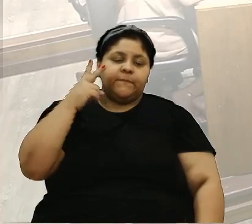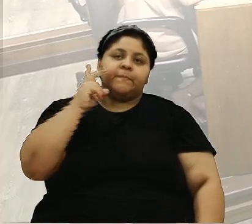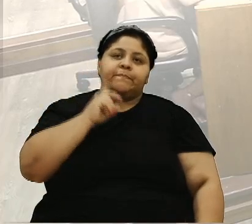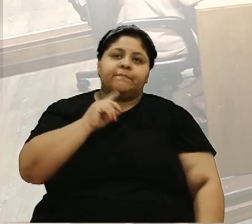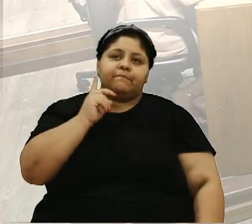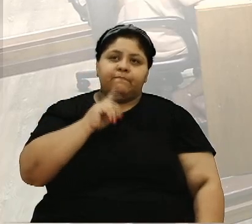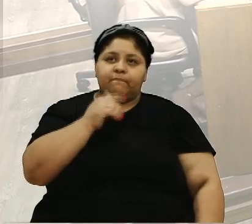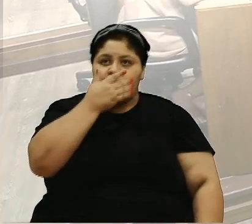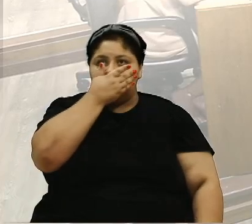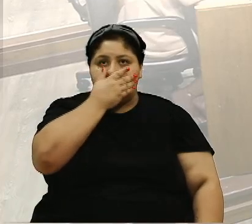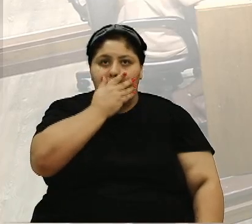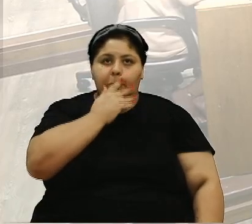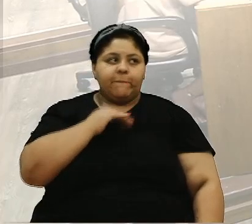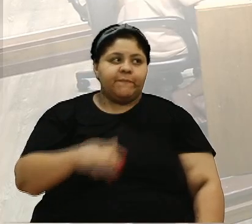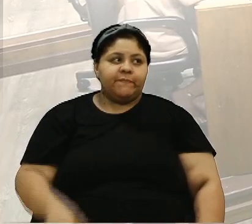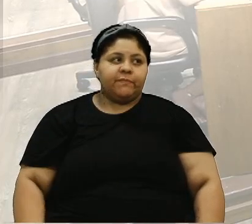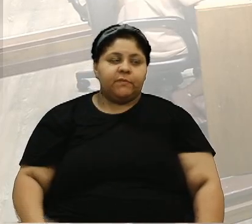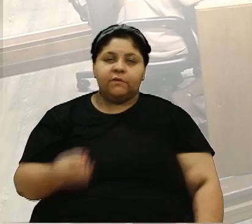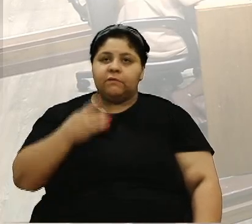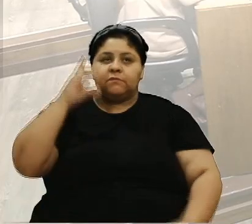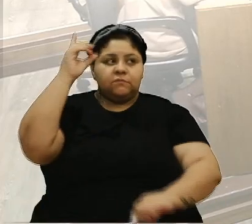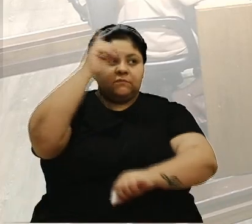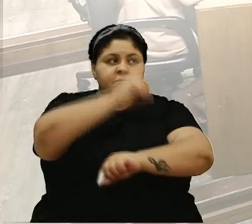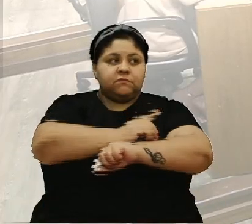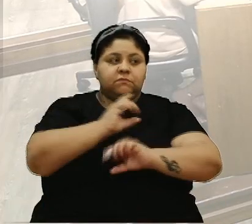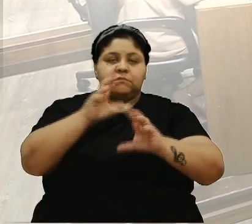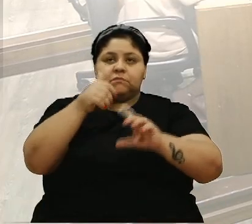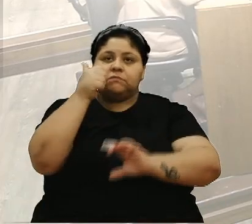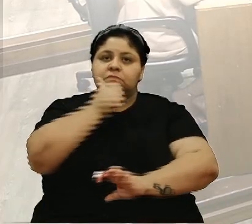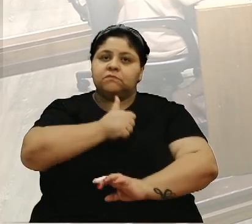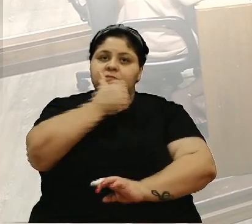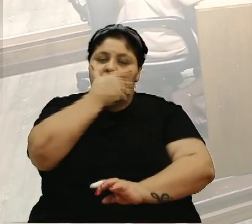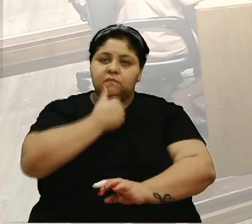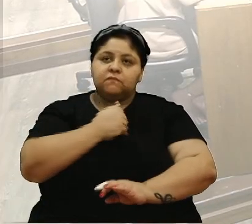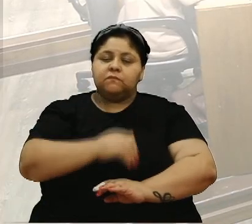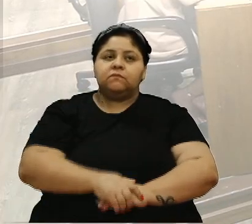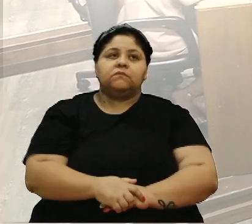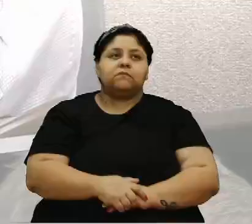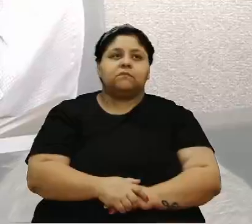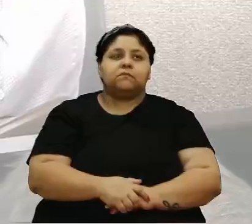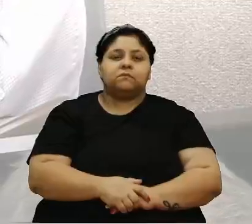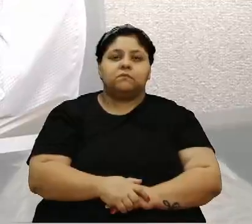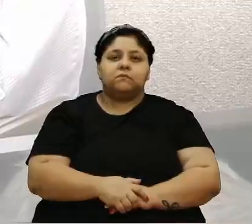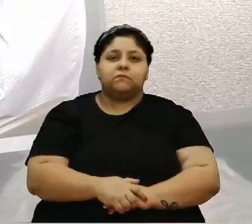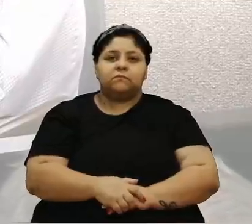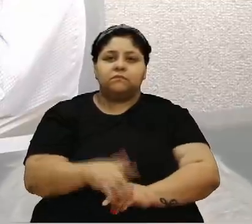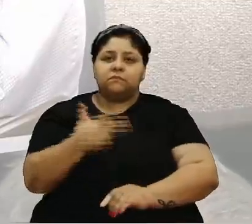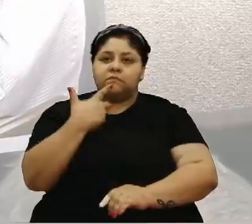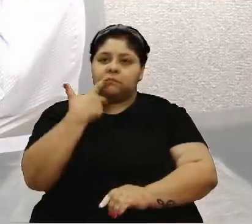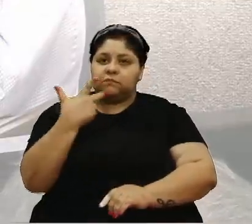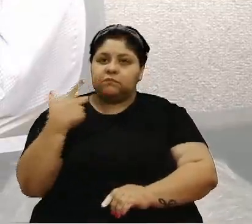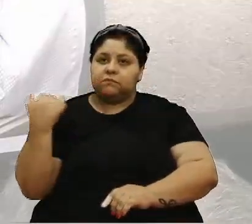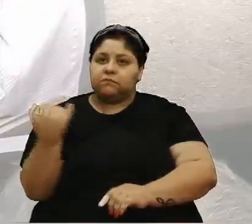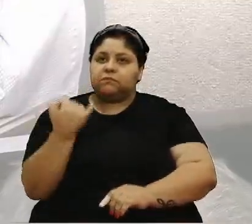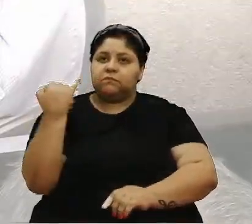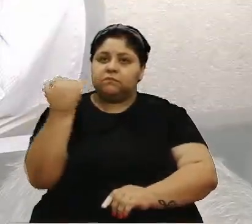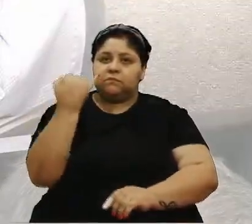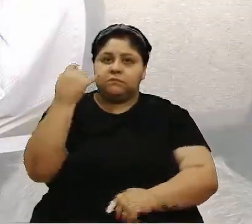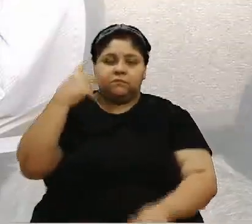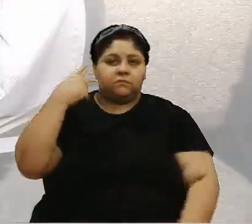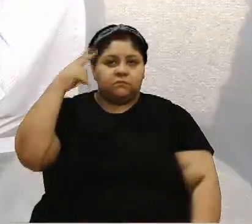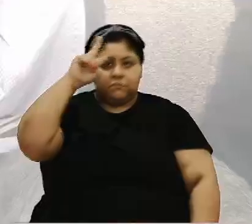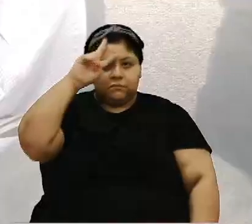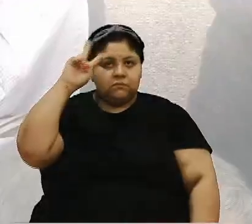Oliveira. Bom dia a todos os vereadores e vereadoras. E dizer da importância, vereador Velocino,